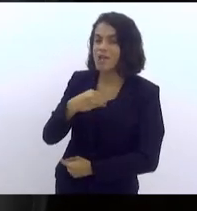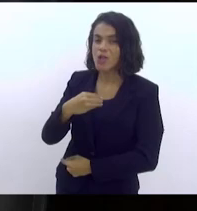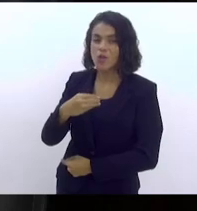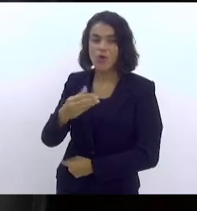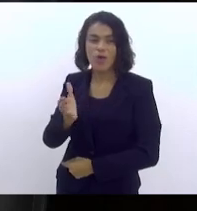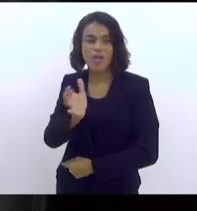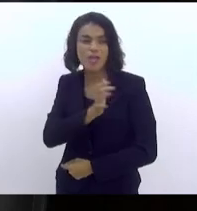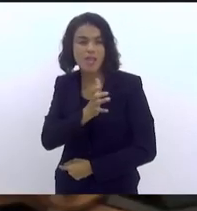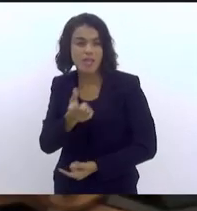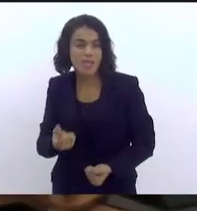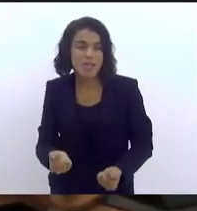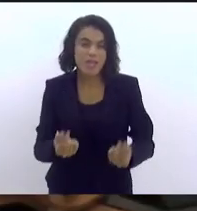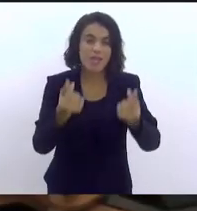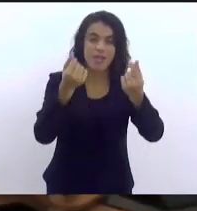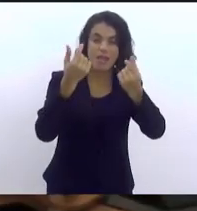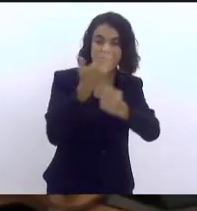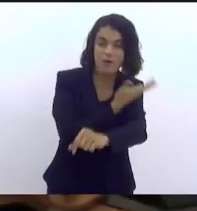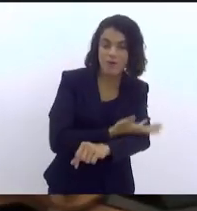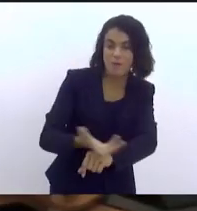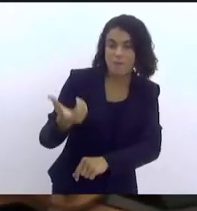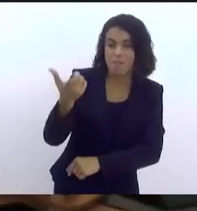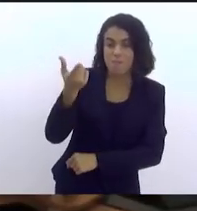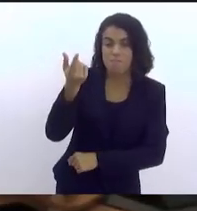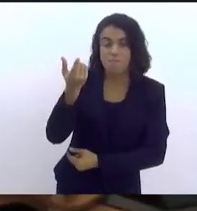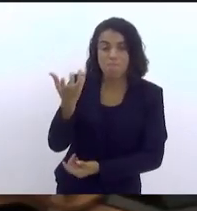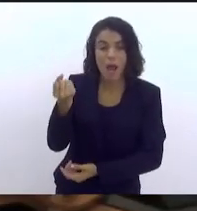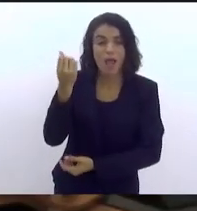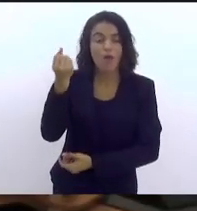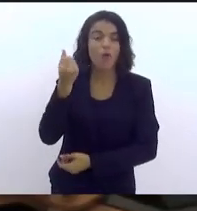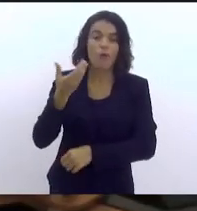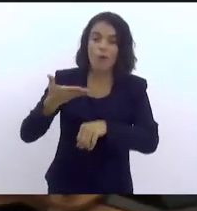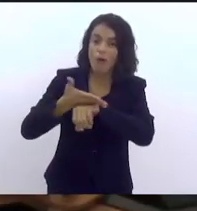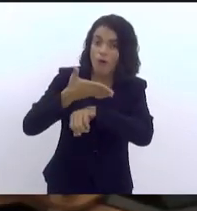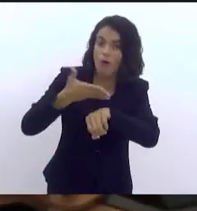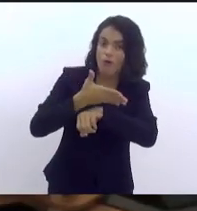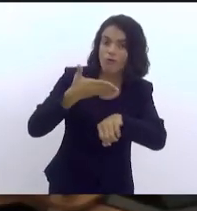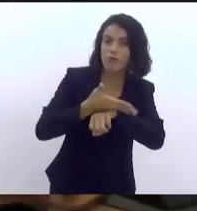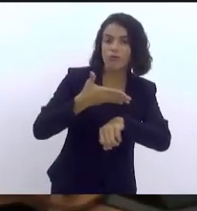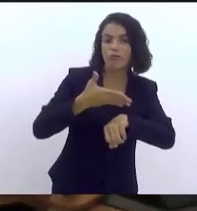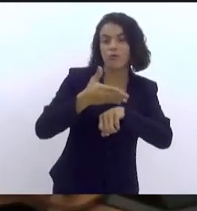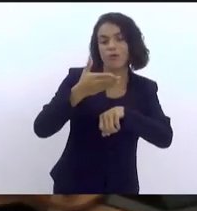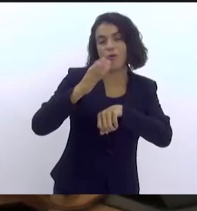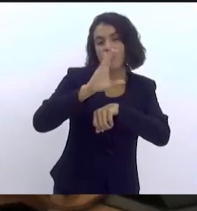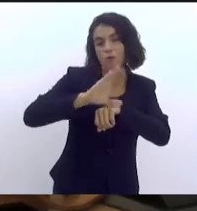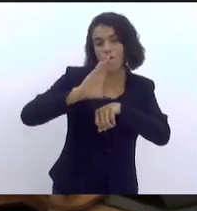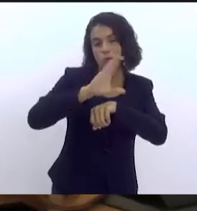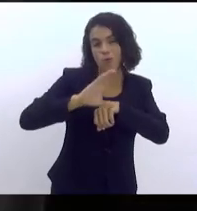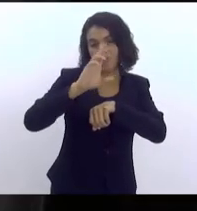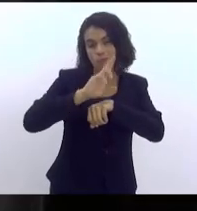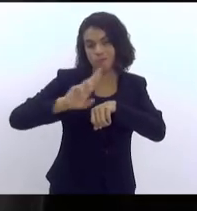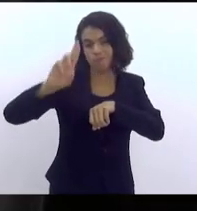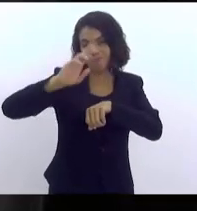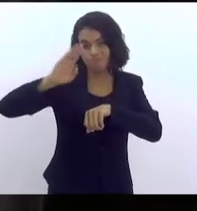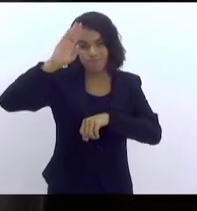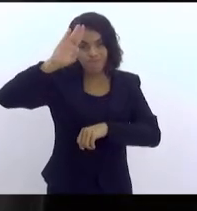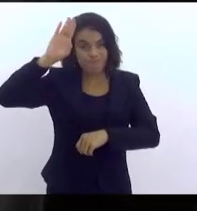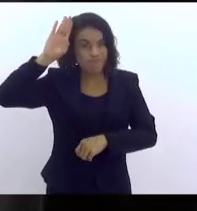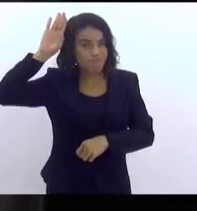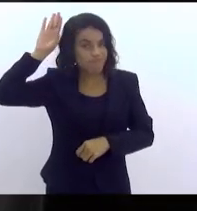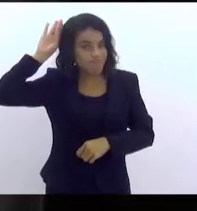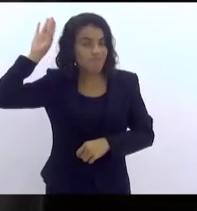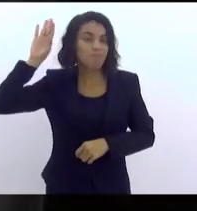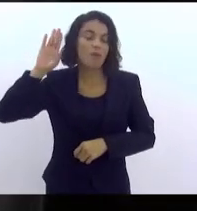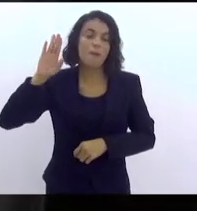do Branco continue tendo acesso aos cursos que são de alguma forma